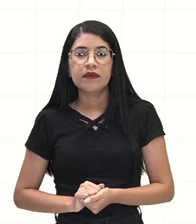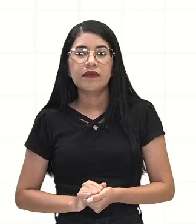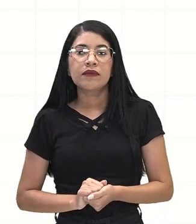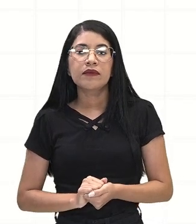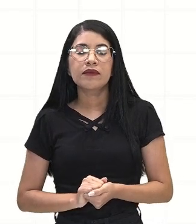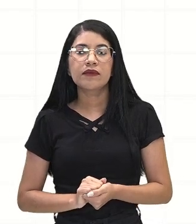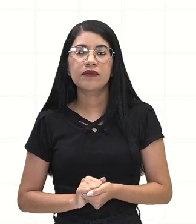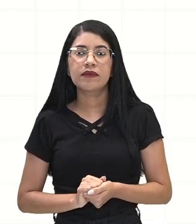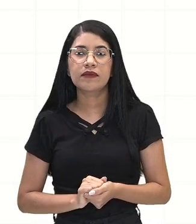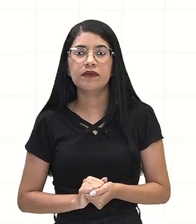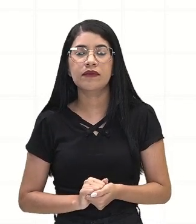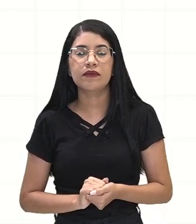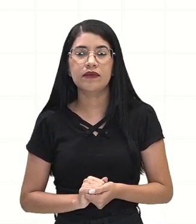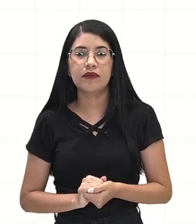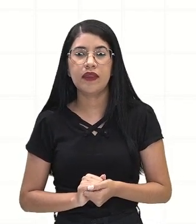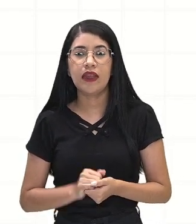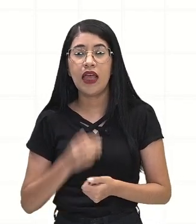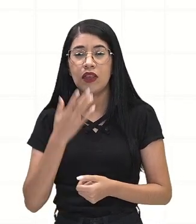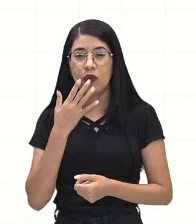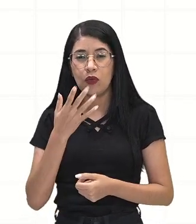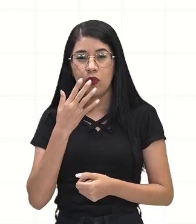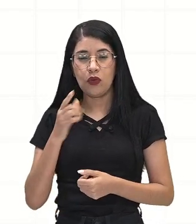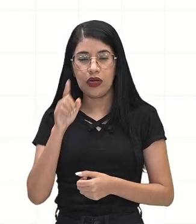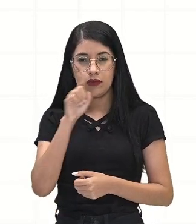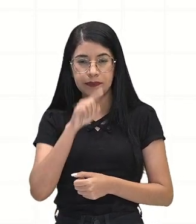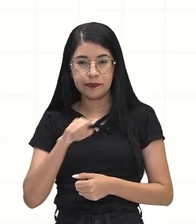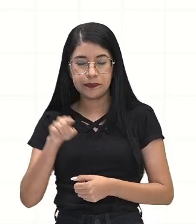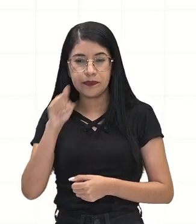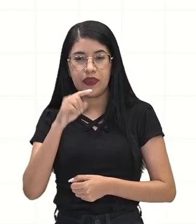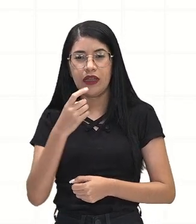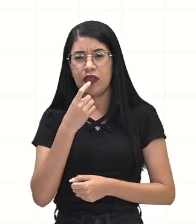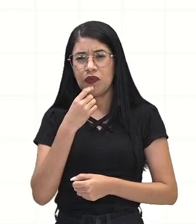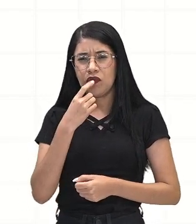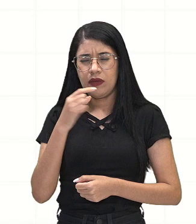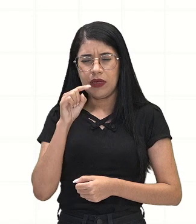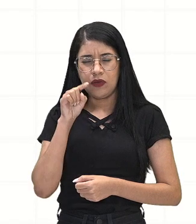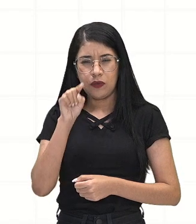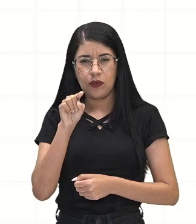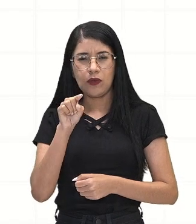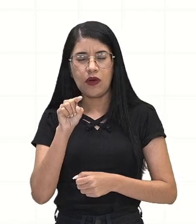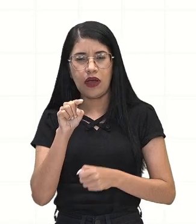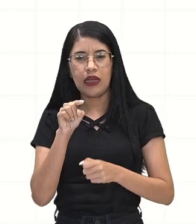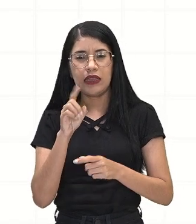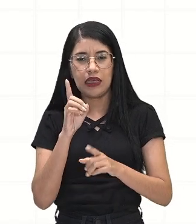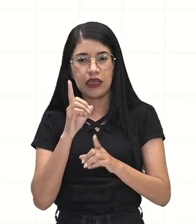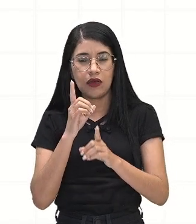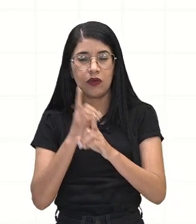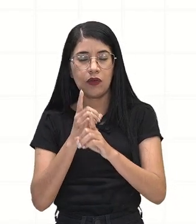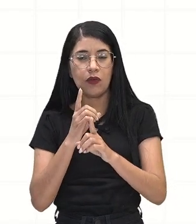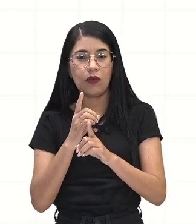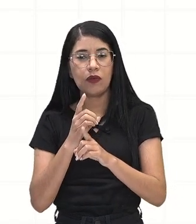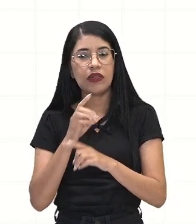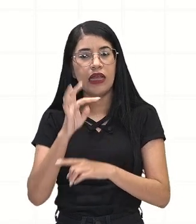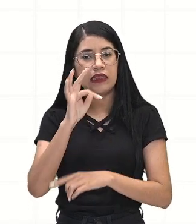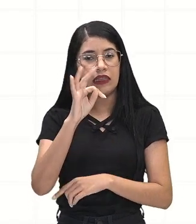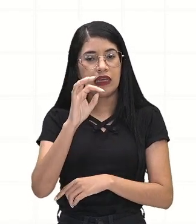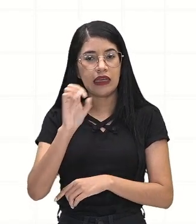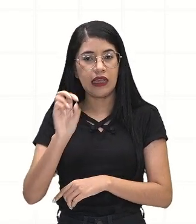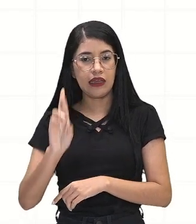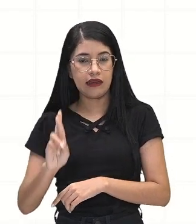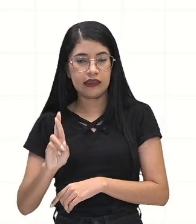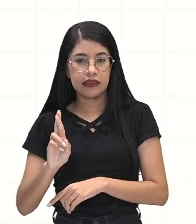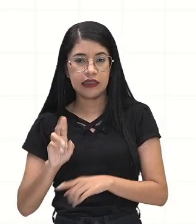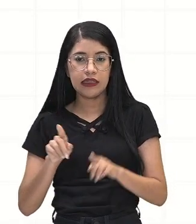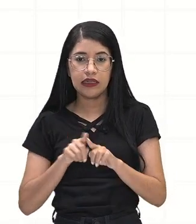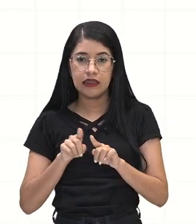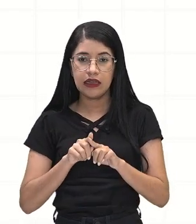tenho um ponto de contato entre a reta T e a reta S, certo? E aqui, ó, eu